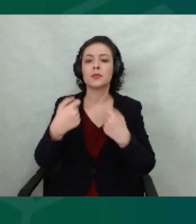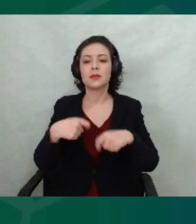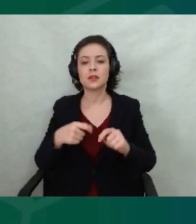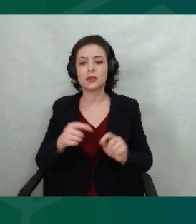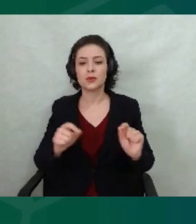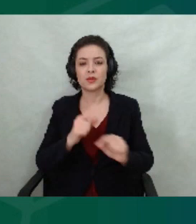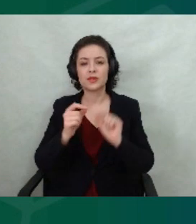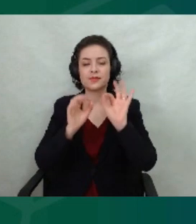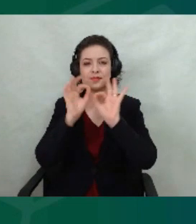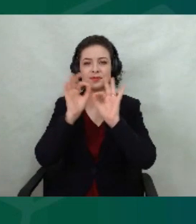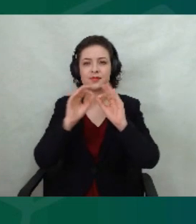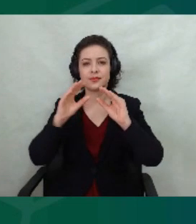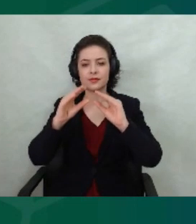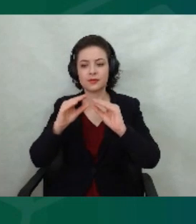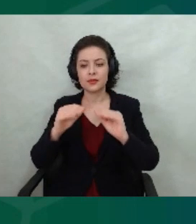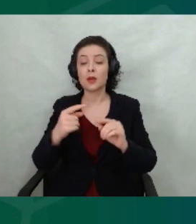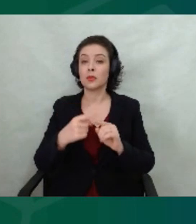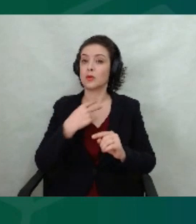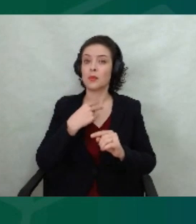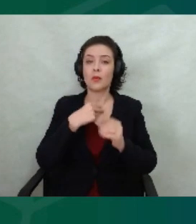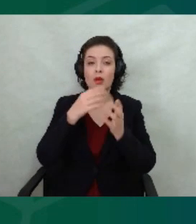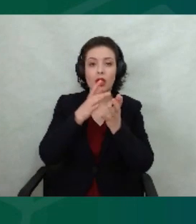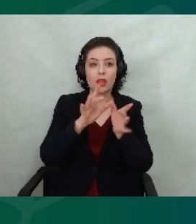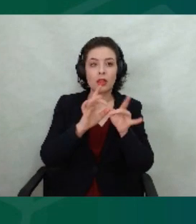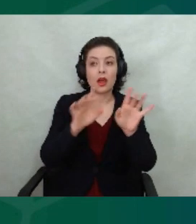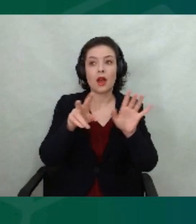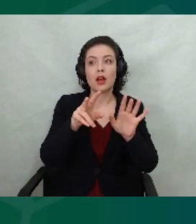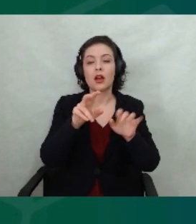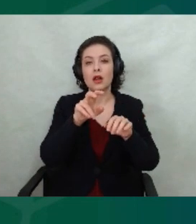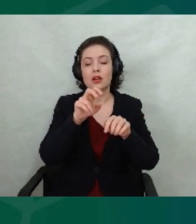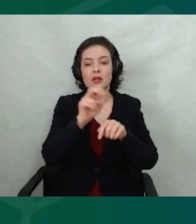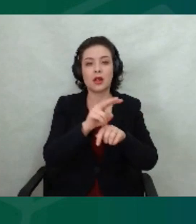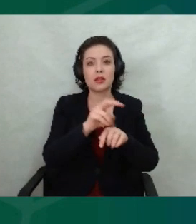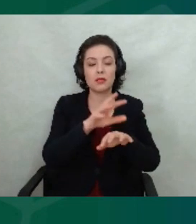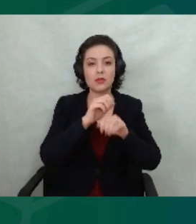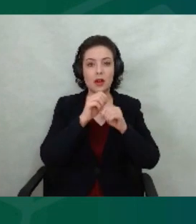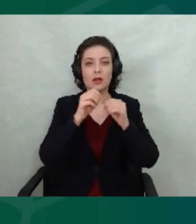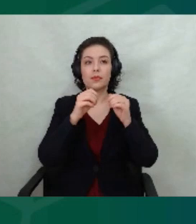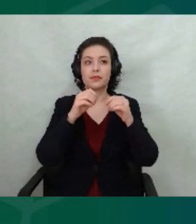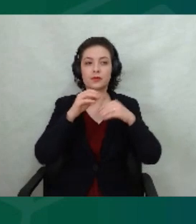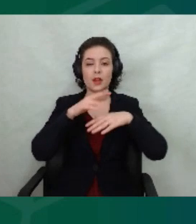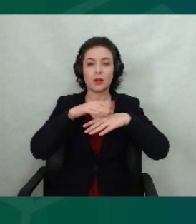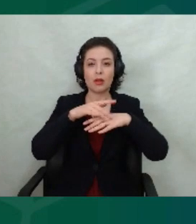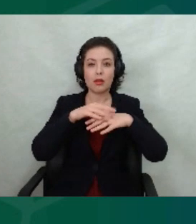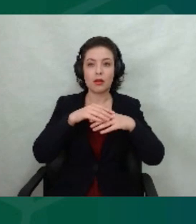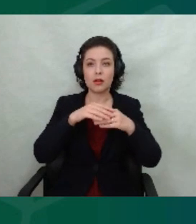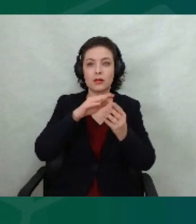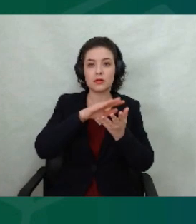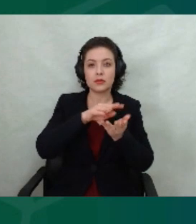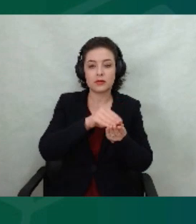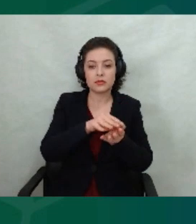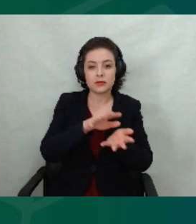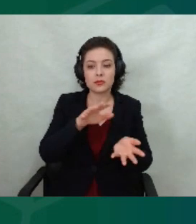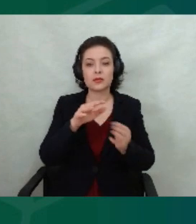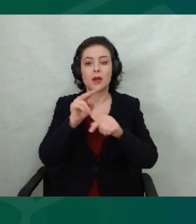cicatrização, porque é uma segunda porta de infecção. Nós colocamos também os protetores